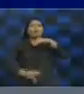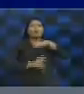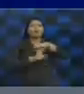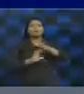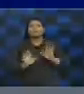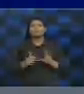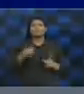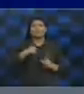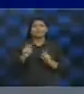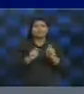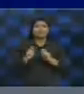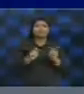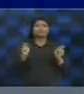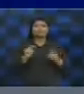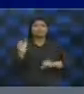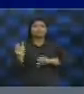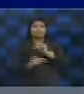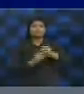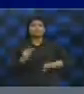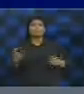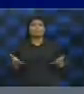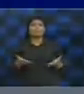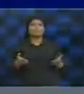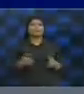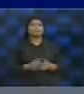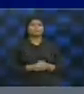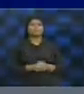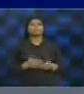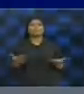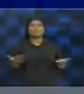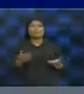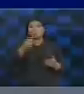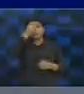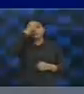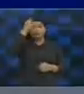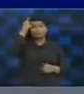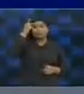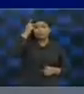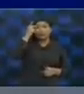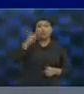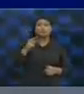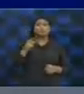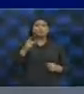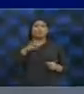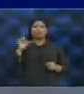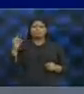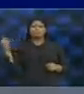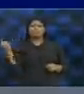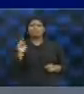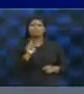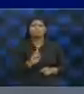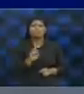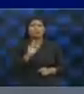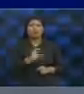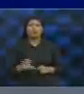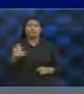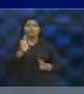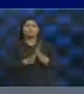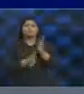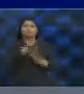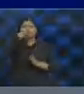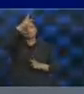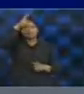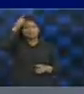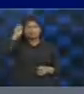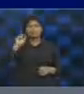um dinheirinho que pode ser transformado numa atividade sustentável. A Prefeitura não tomou nenhum cuidado com o comércio do centro da cidade.